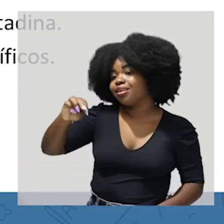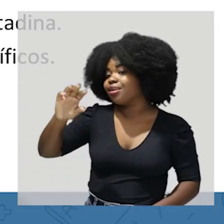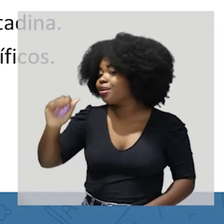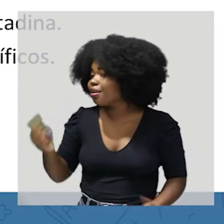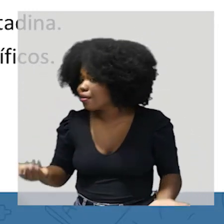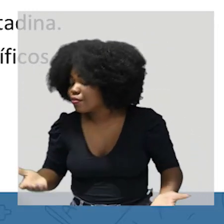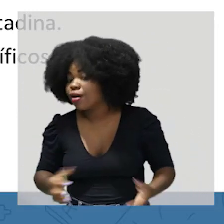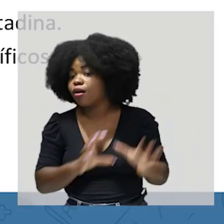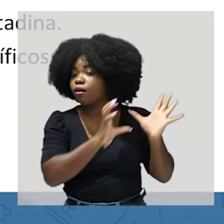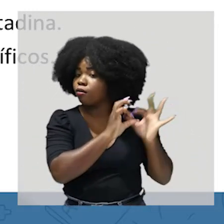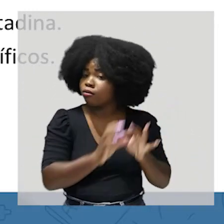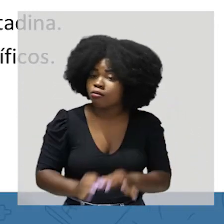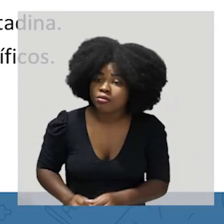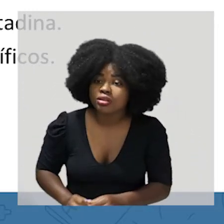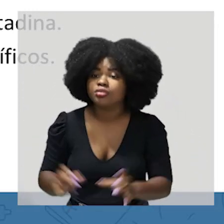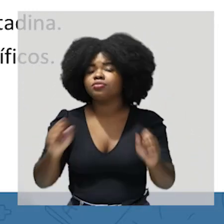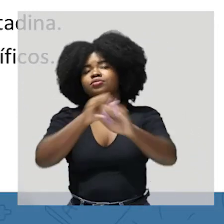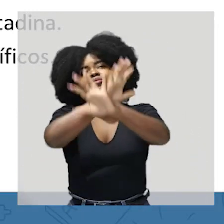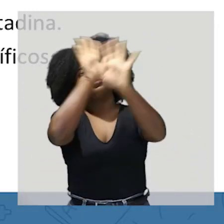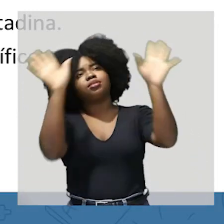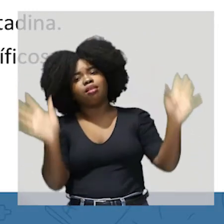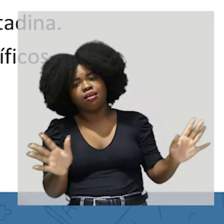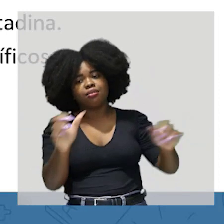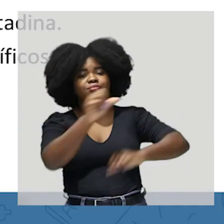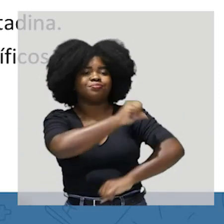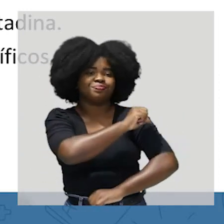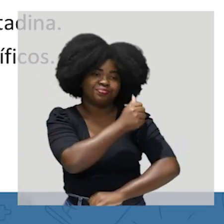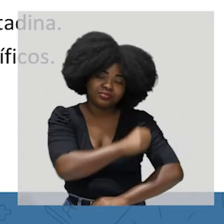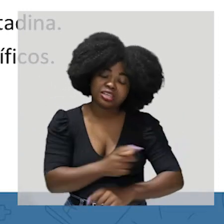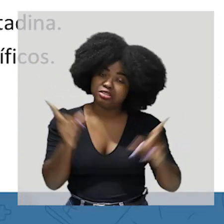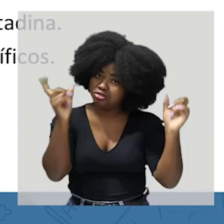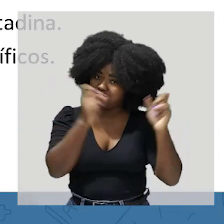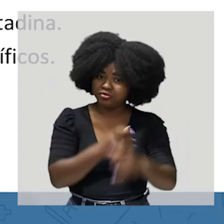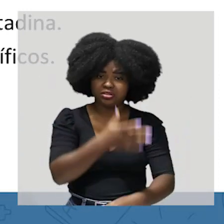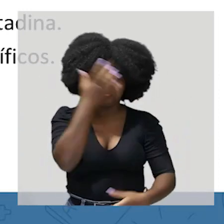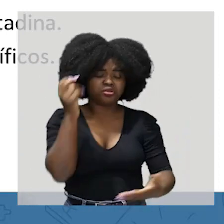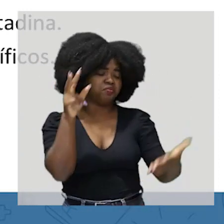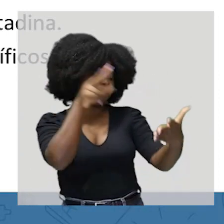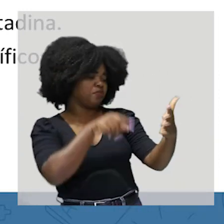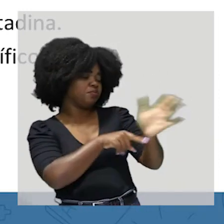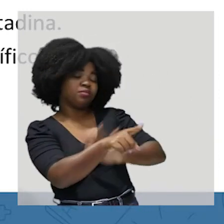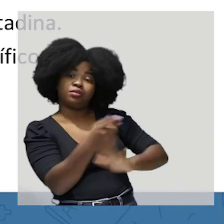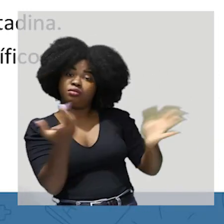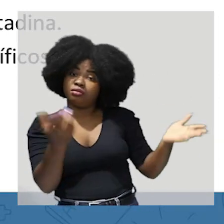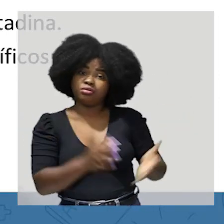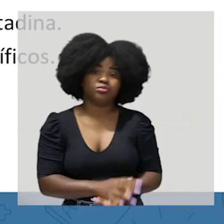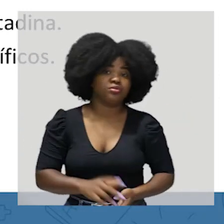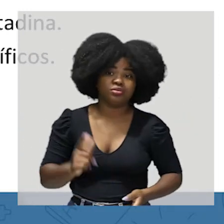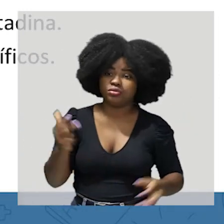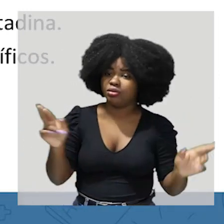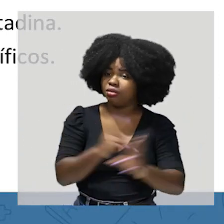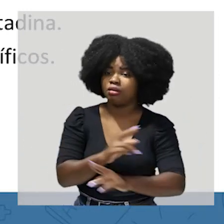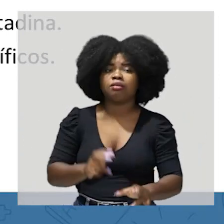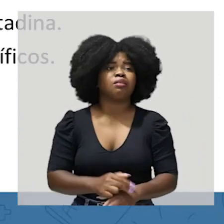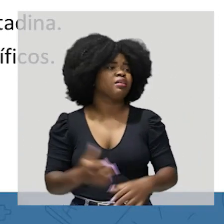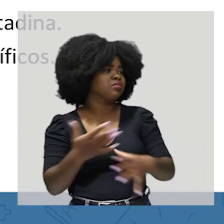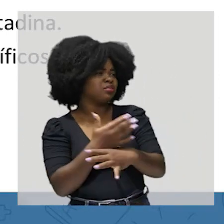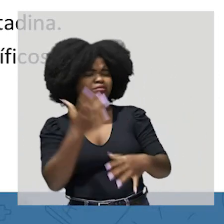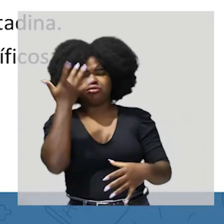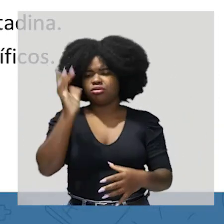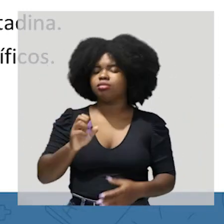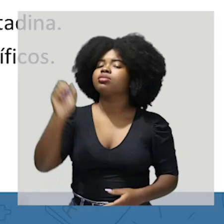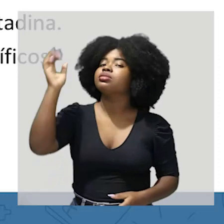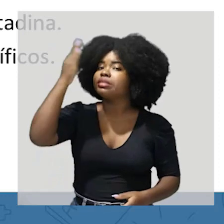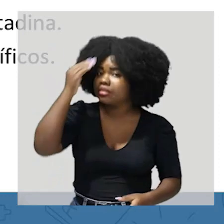contexto que me faz entender tá difícil é uma pessoa olhar para aquela questão não saber do que se trata de que cidade Cacau eu não sei Sabe